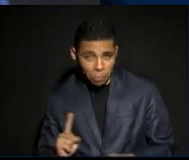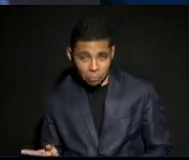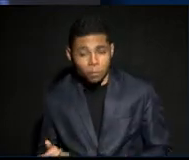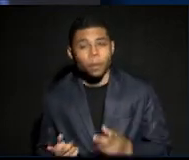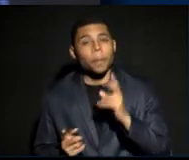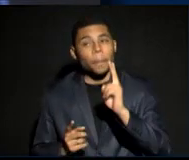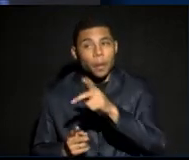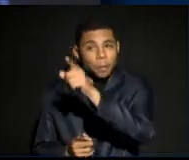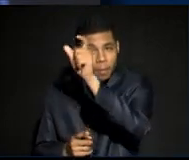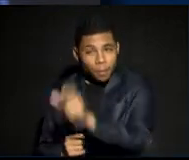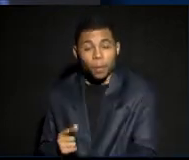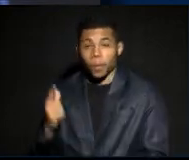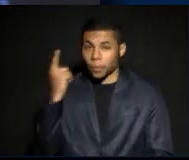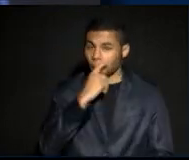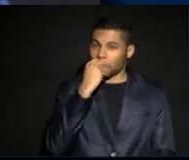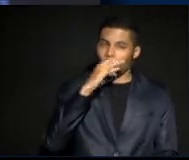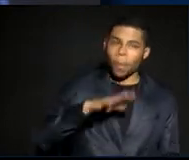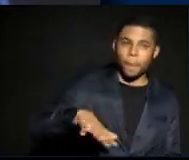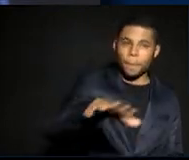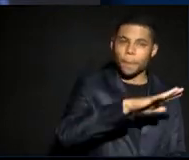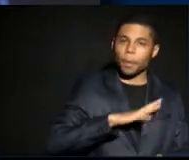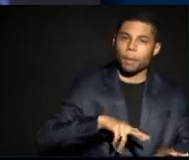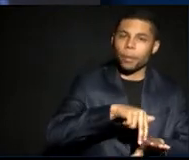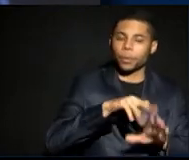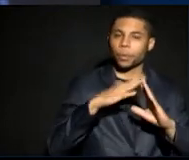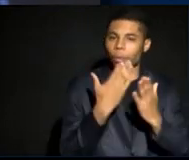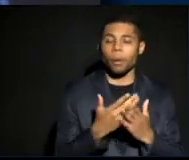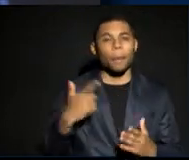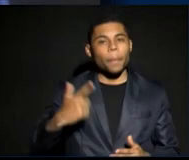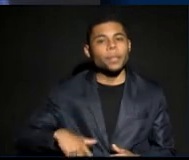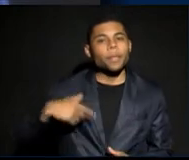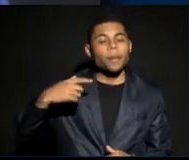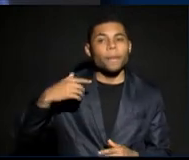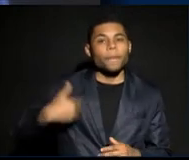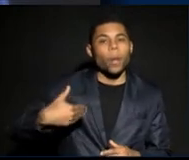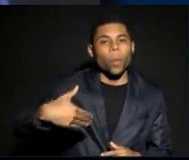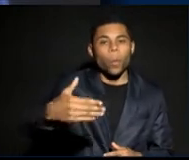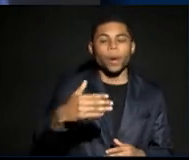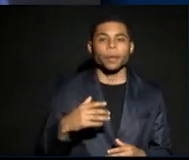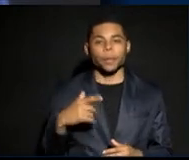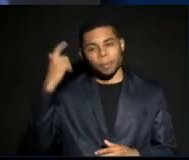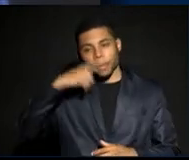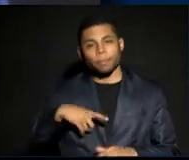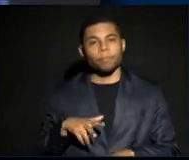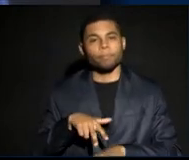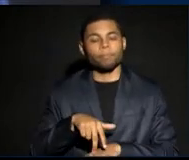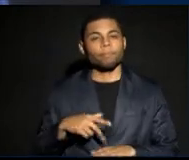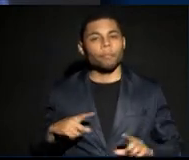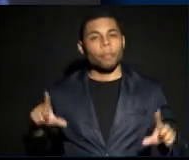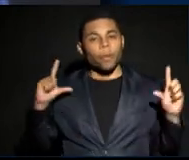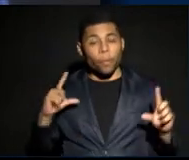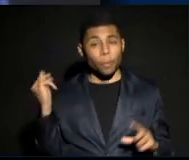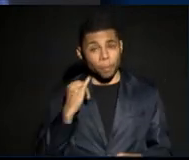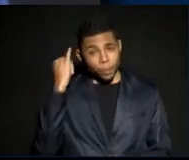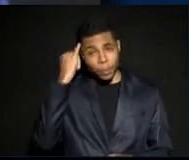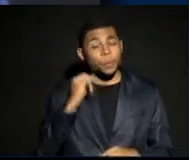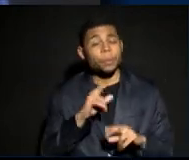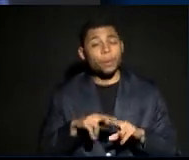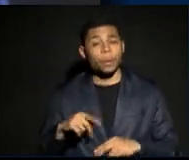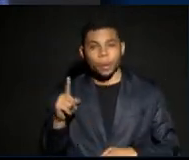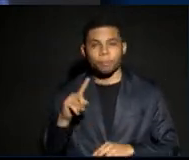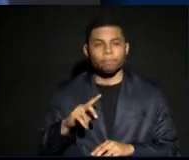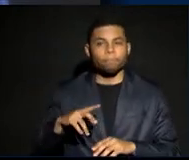porque esse cara garante o bom ambiente escolar ele garante frequência e garante performance frequência e performance são dois indicadores fundamentais